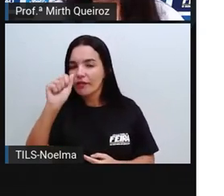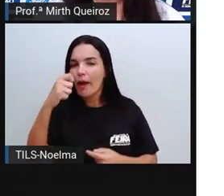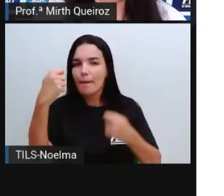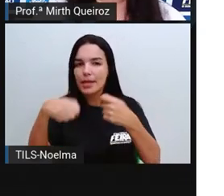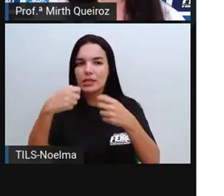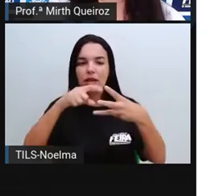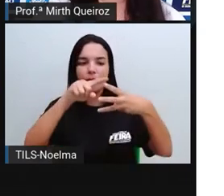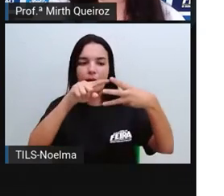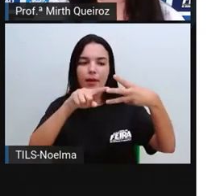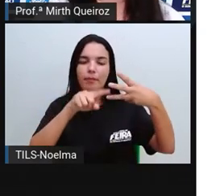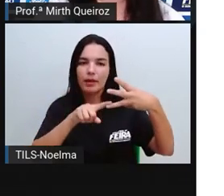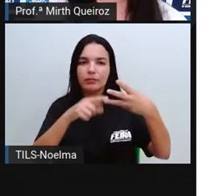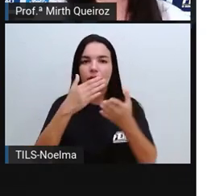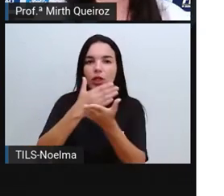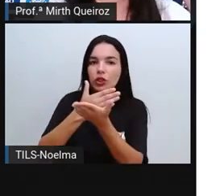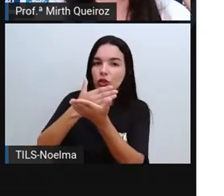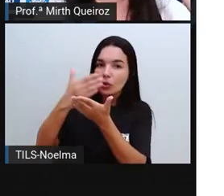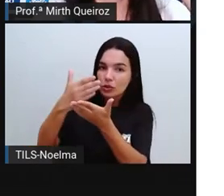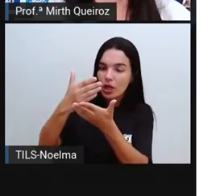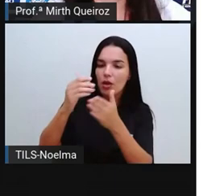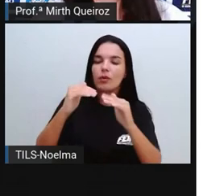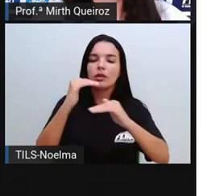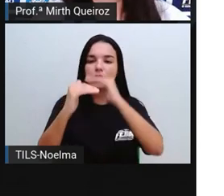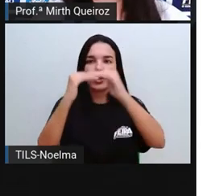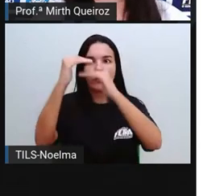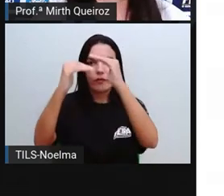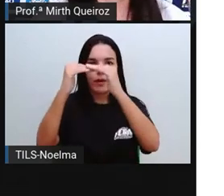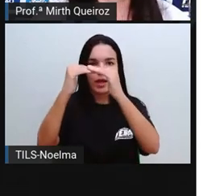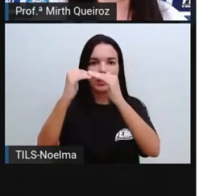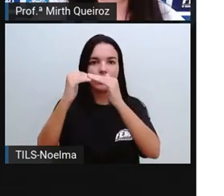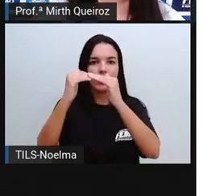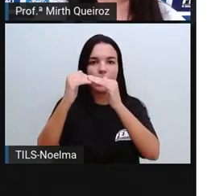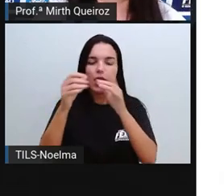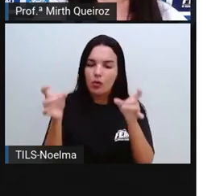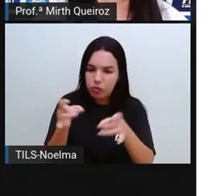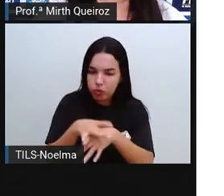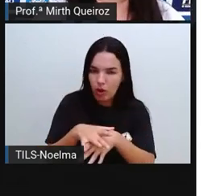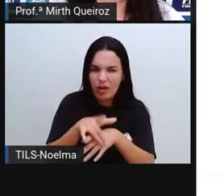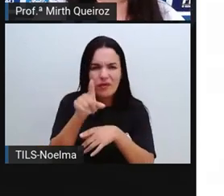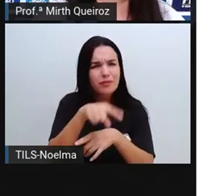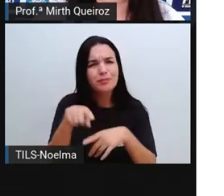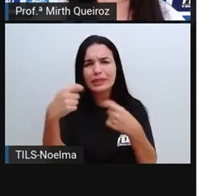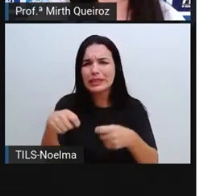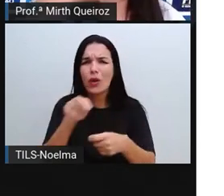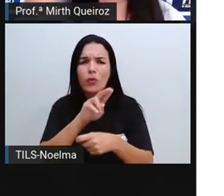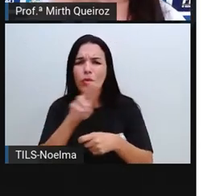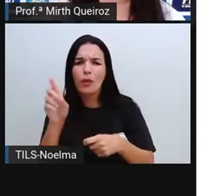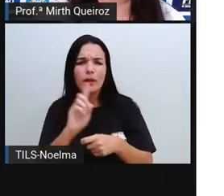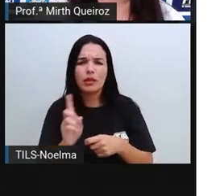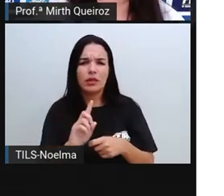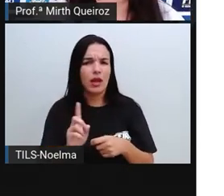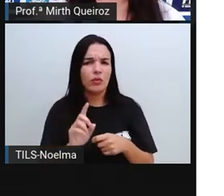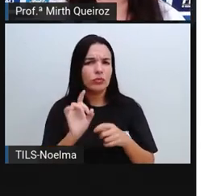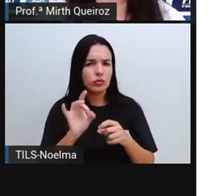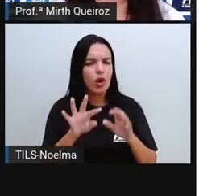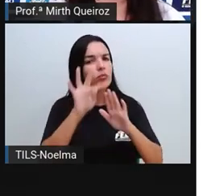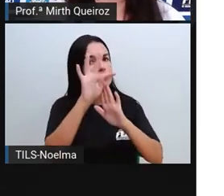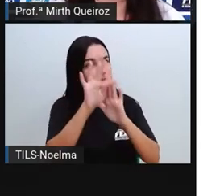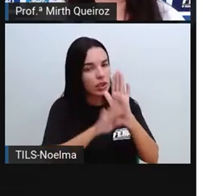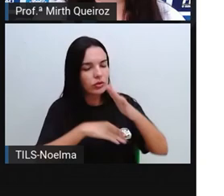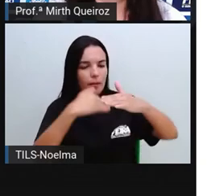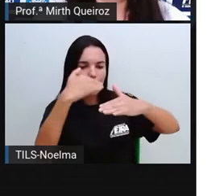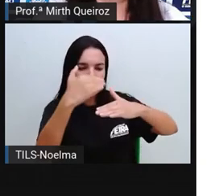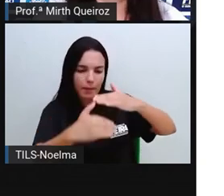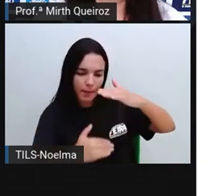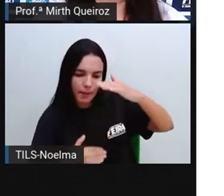conclusão. Claro que vocês não vão precisar escrever introdução, desenvolvimento, conclusão. Não, é um texto corrido, né? Sem você